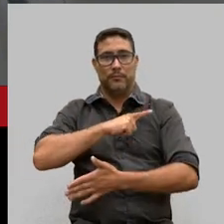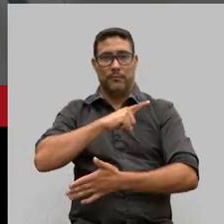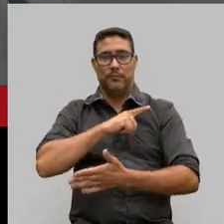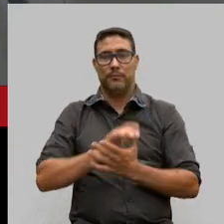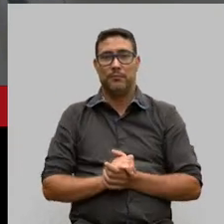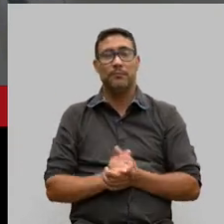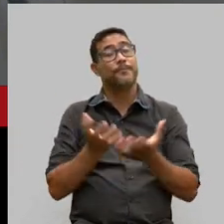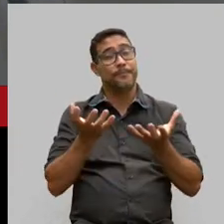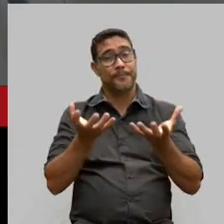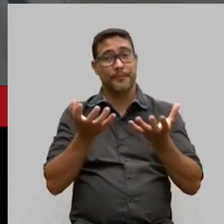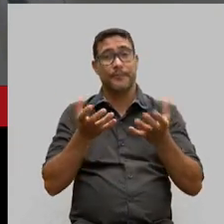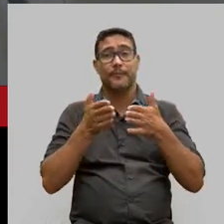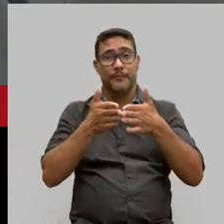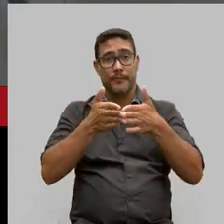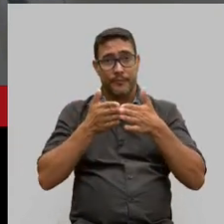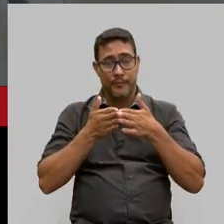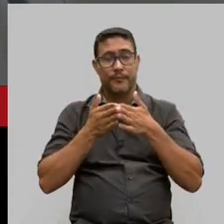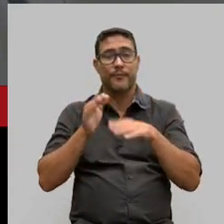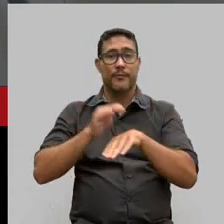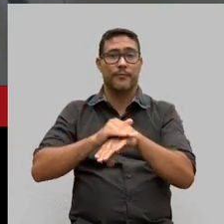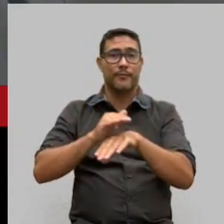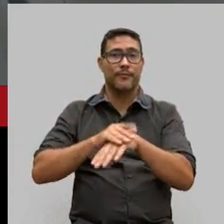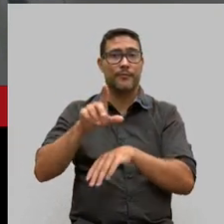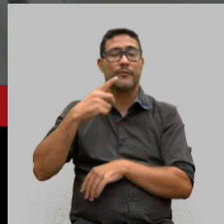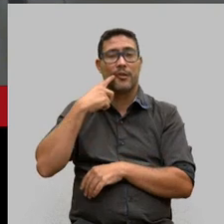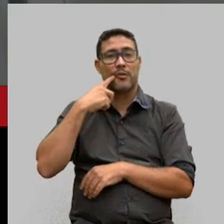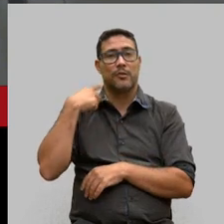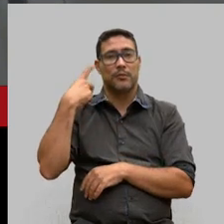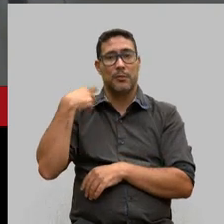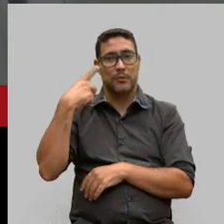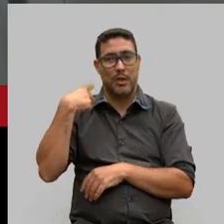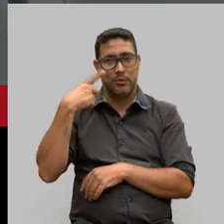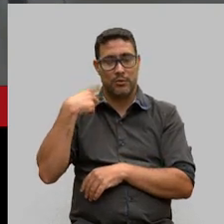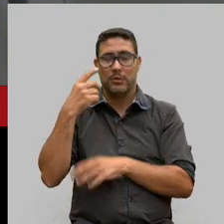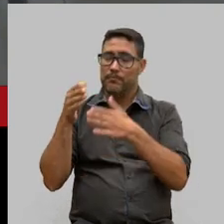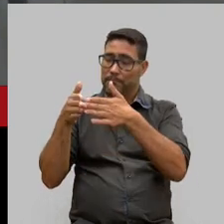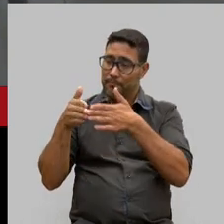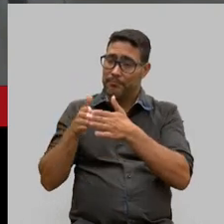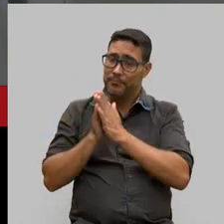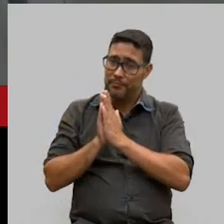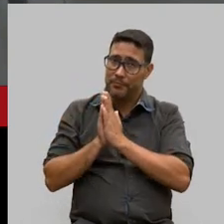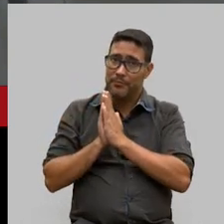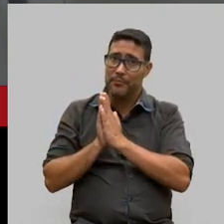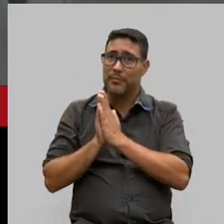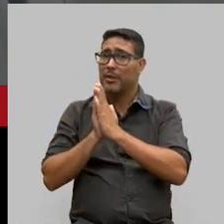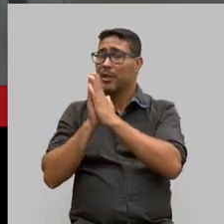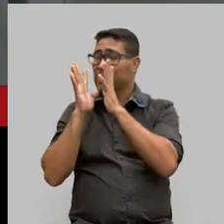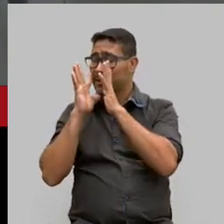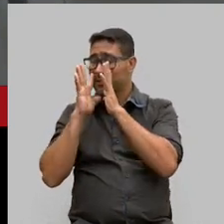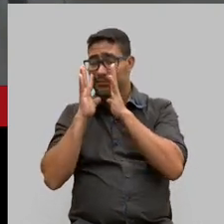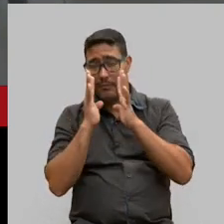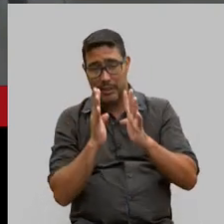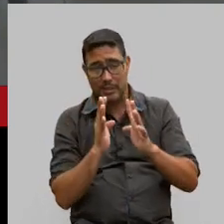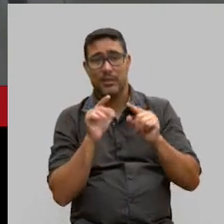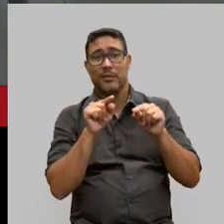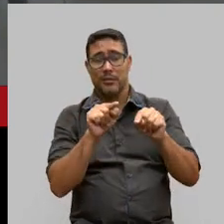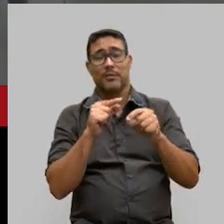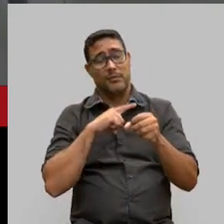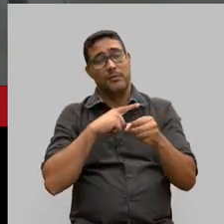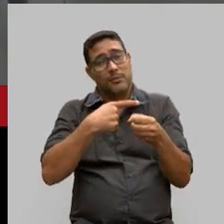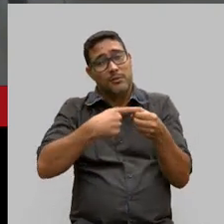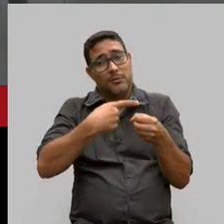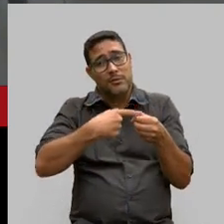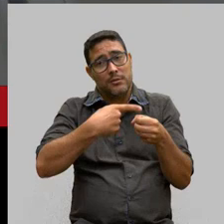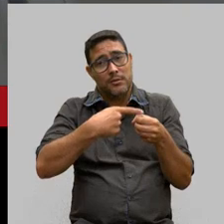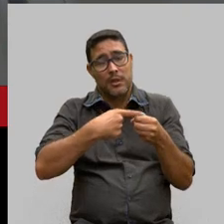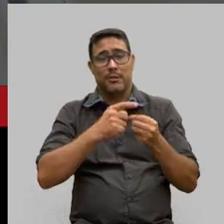vim aqui pedir ao Senhor Deputado que o senhor dê uma uma olhada pro nosso município Senor dê porque nós